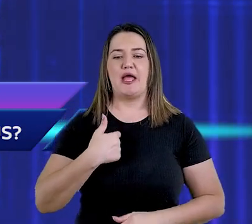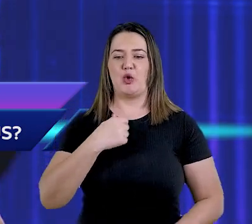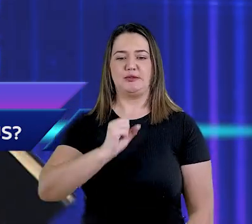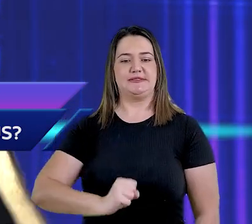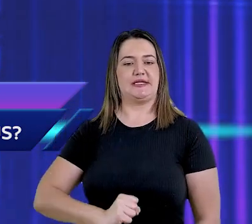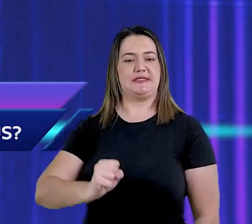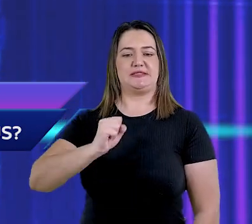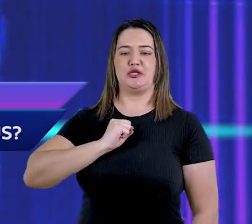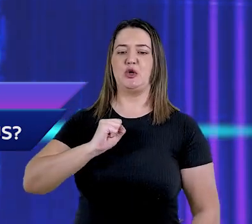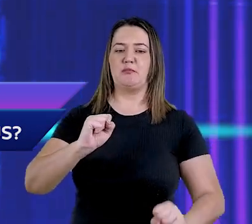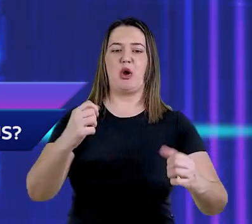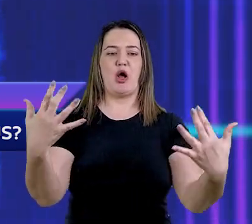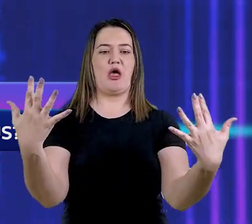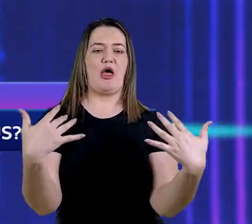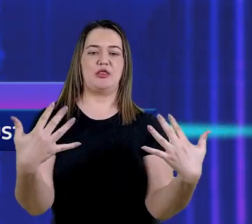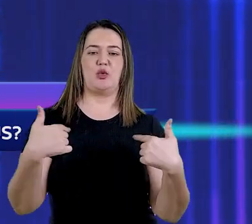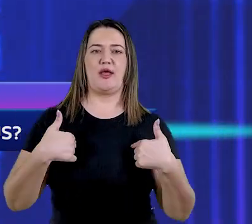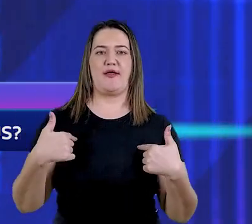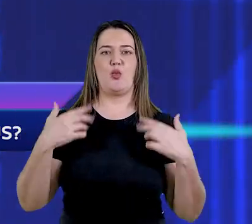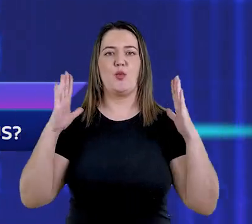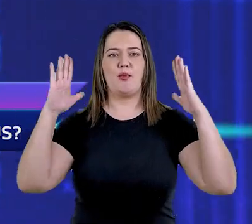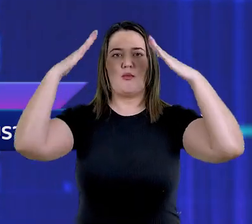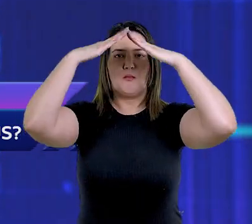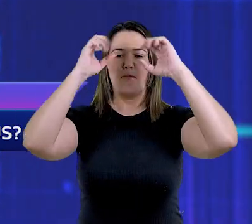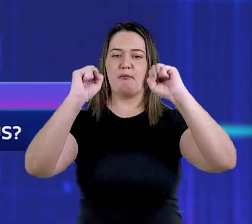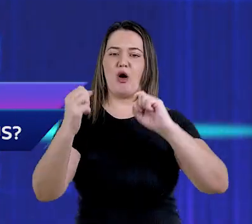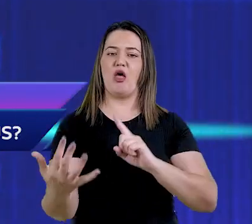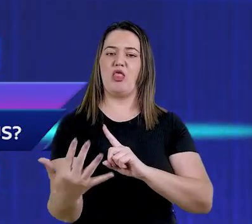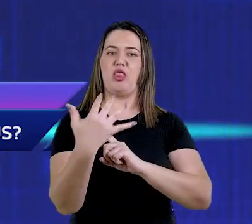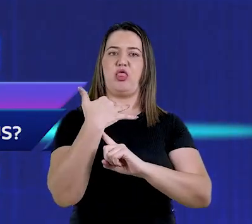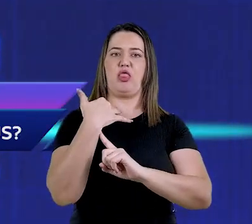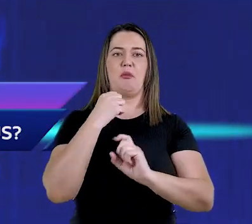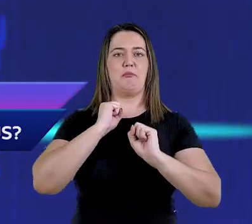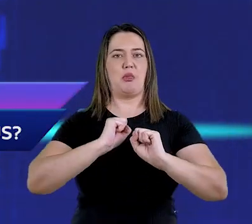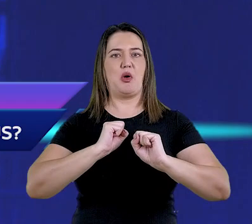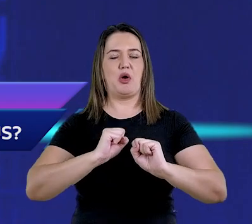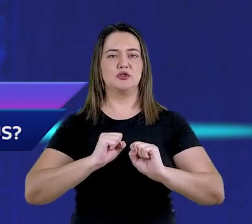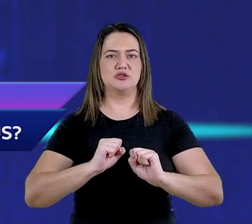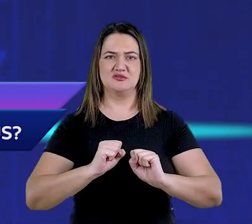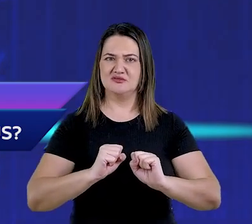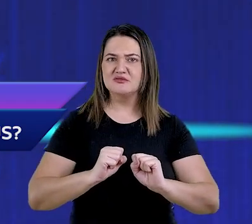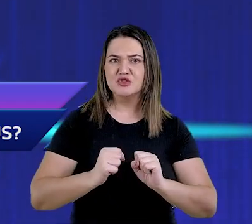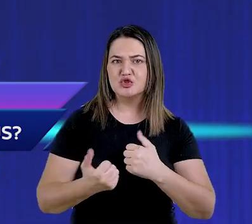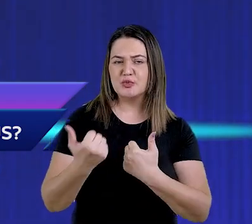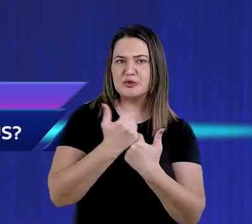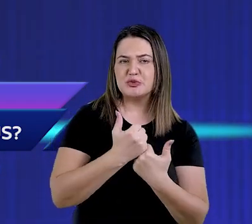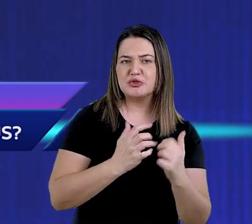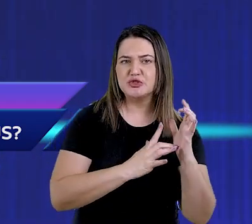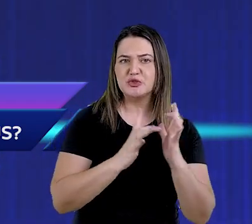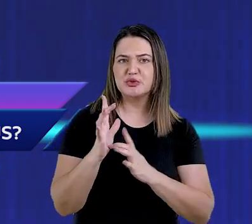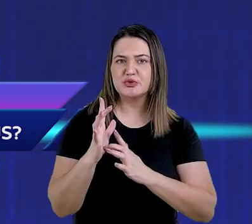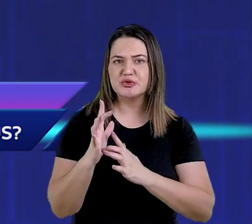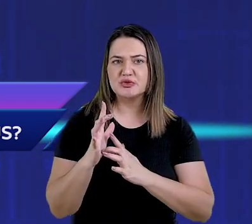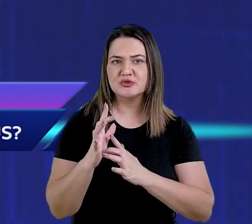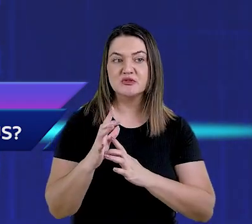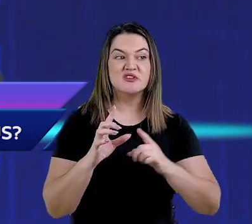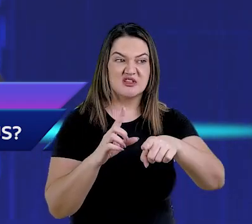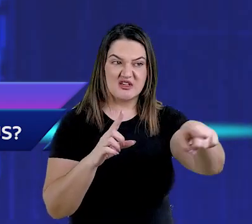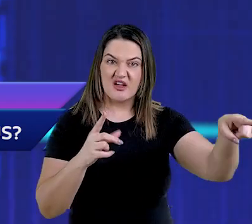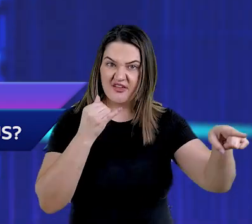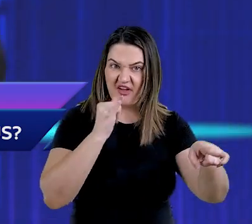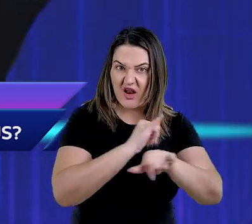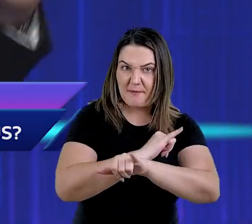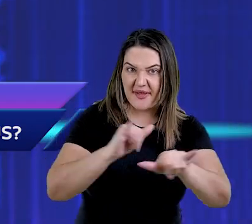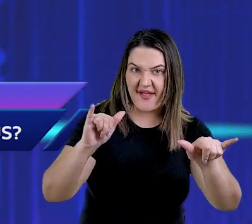Jesus fez, que enfrentou a morte na cruz. Babilônia não quer que você acredite e nem se prepare para a volta de Jesus e